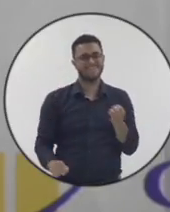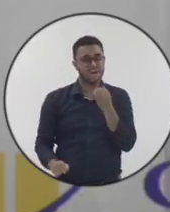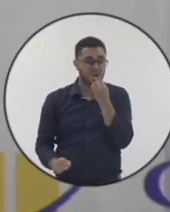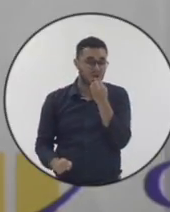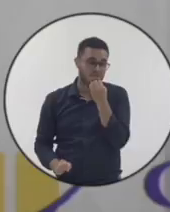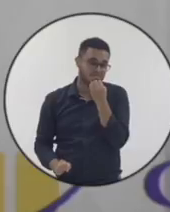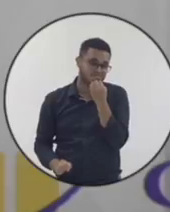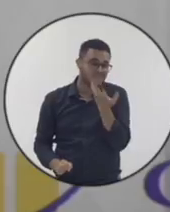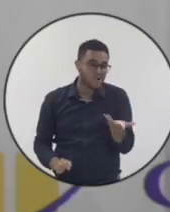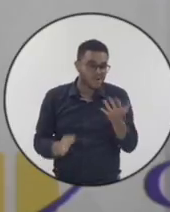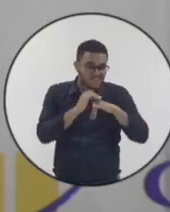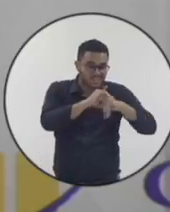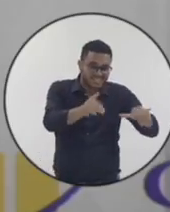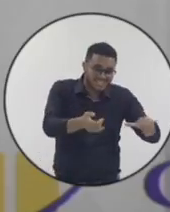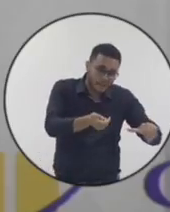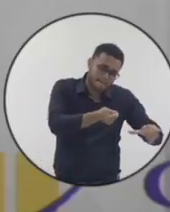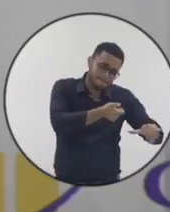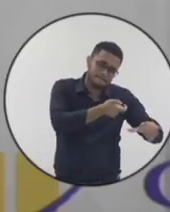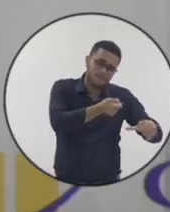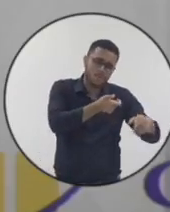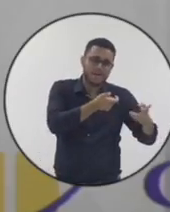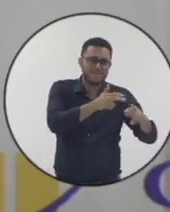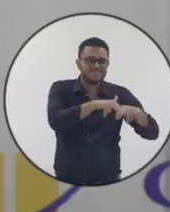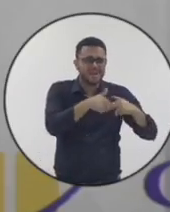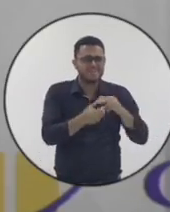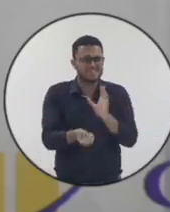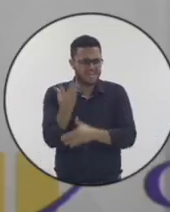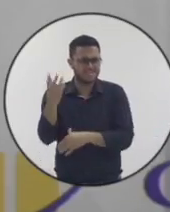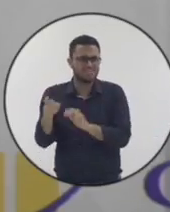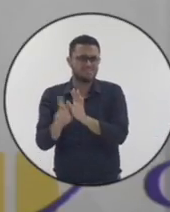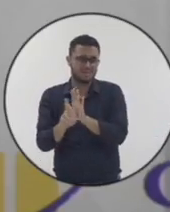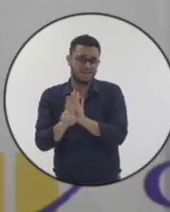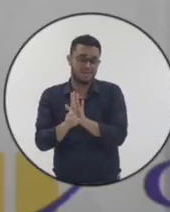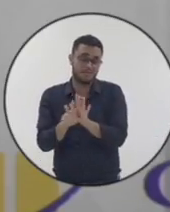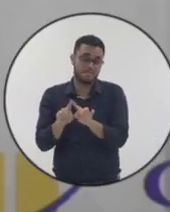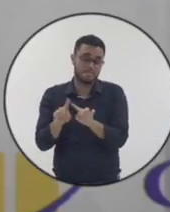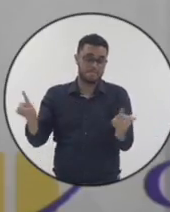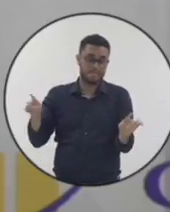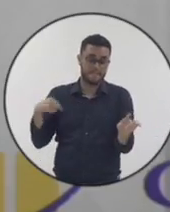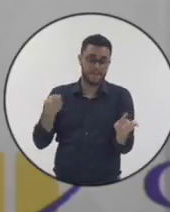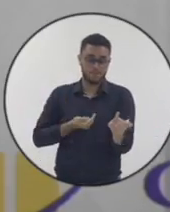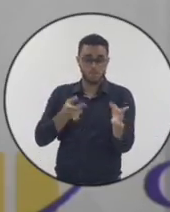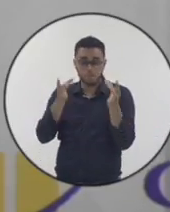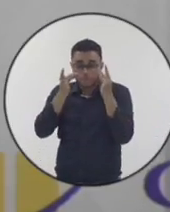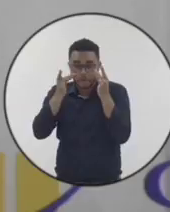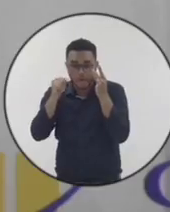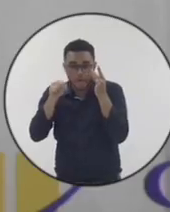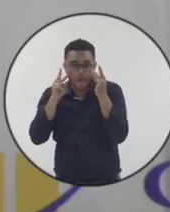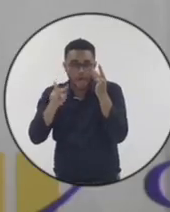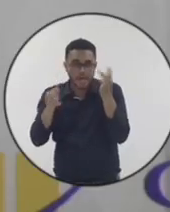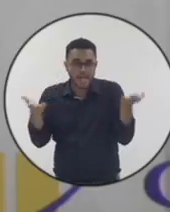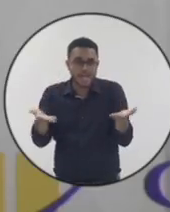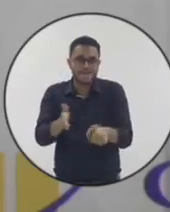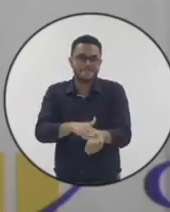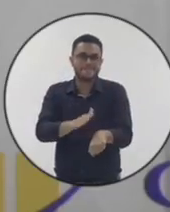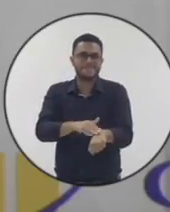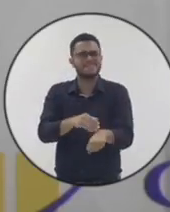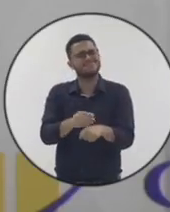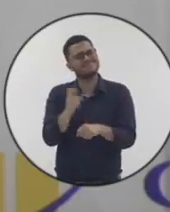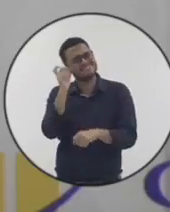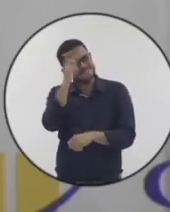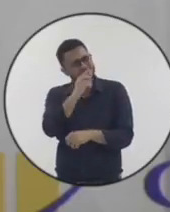vindo do ponto de vista das normatizações, podermos vivenciar isso nesse momento, nesse difícil